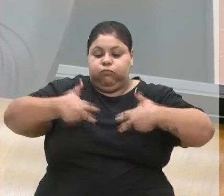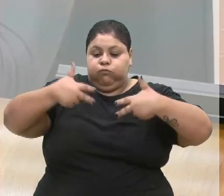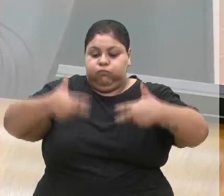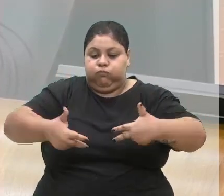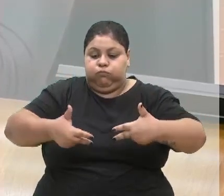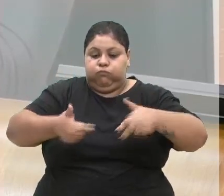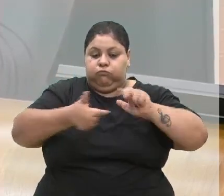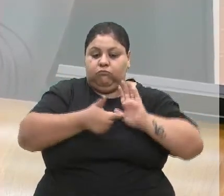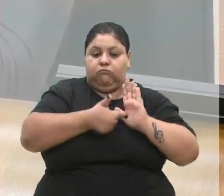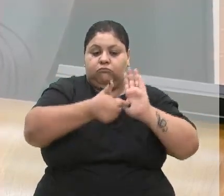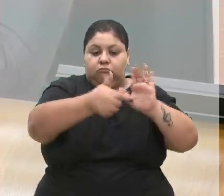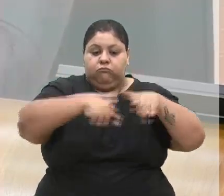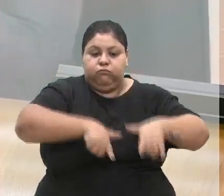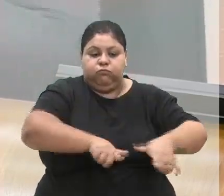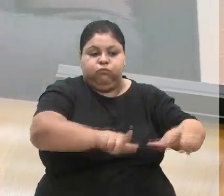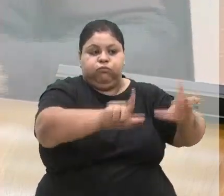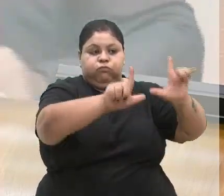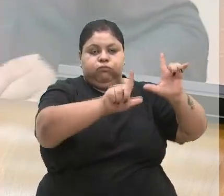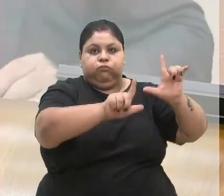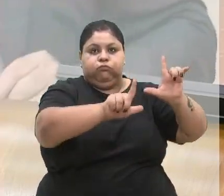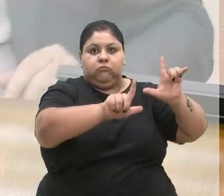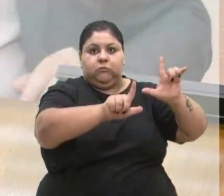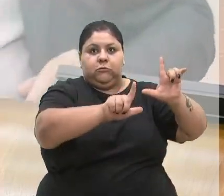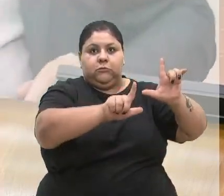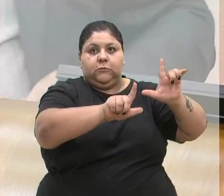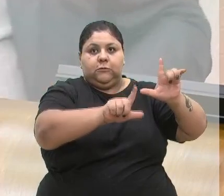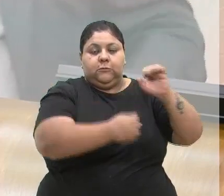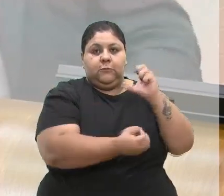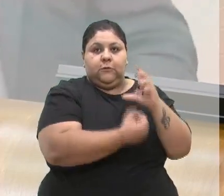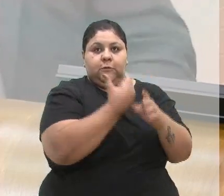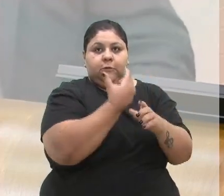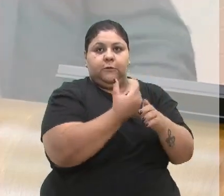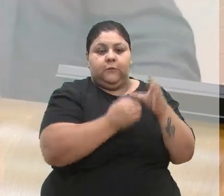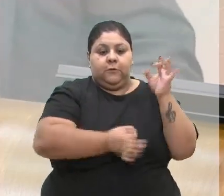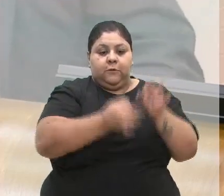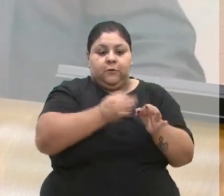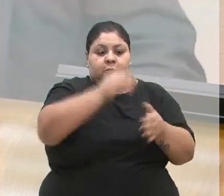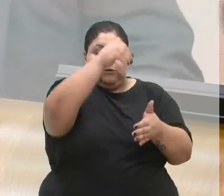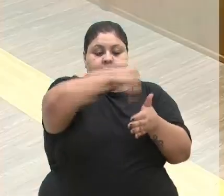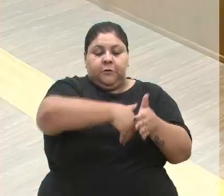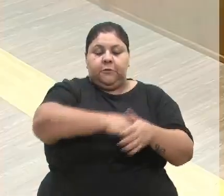bens e diploma expedido pela Justiça Eleitoral. Conforme